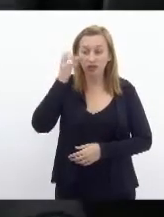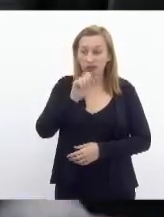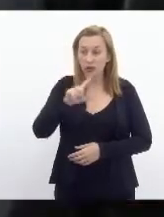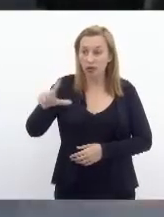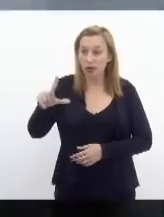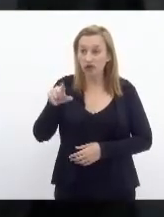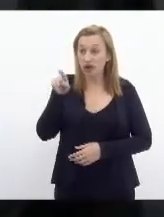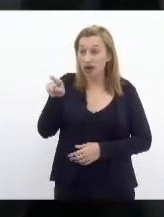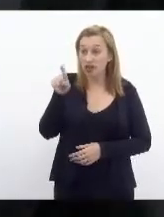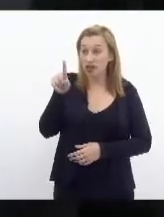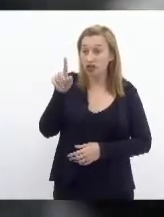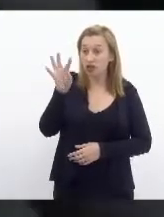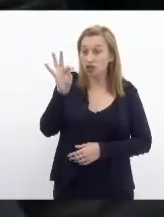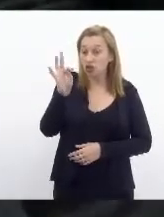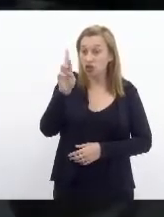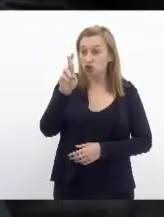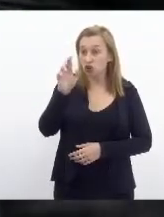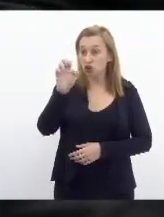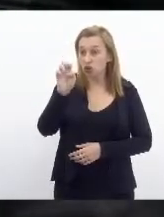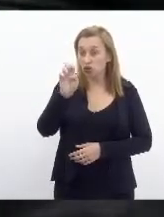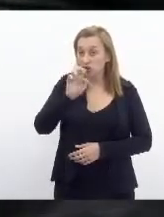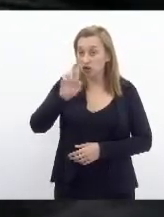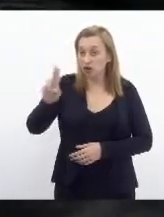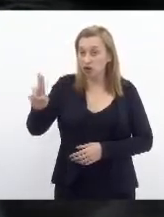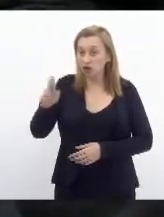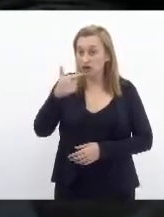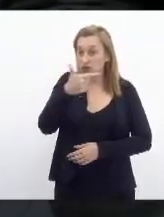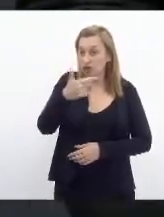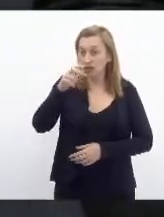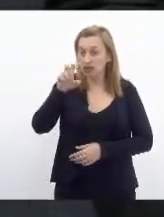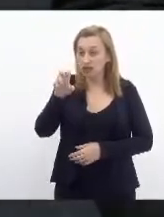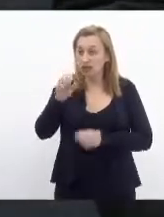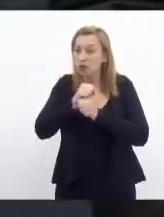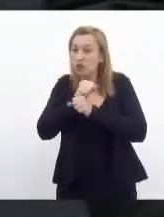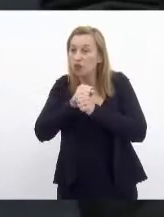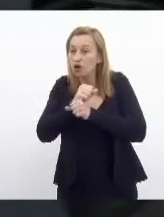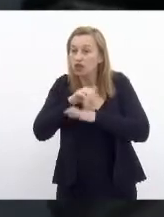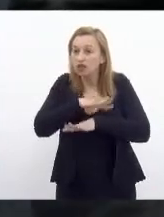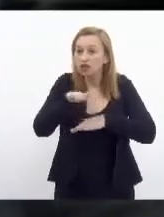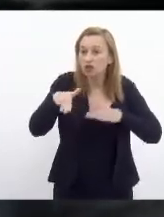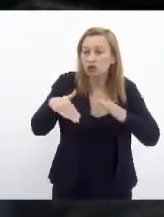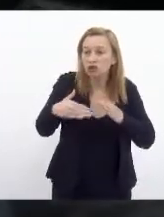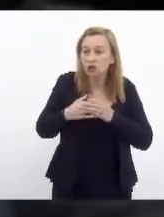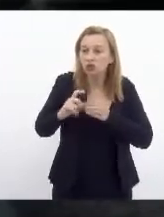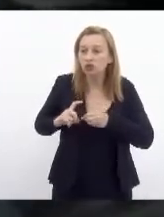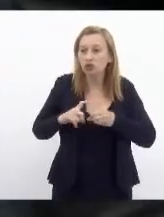estavam perguntando, é dos 25 anos da UNALE, todos os filiados, inclusive